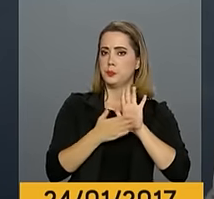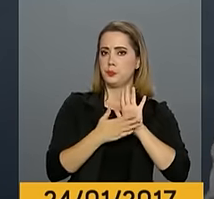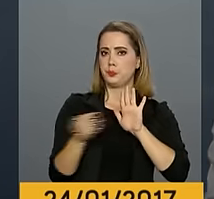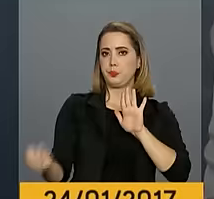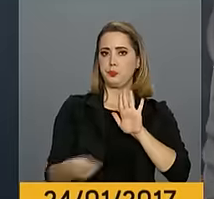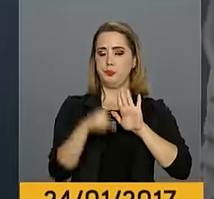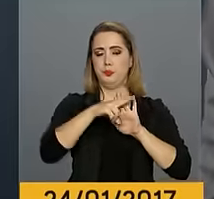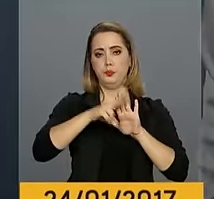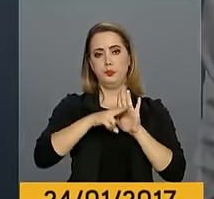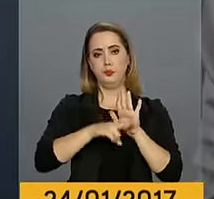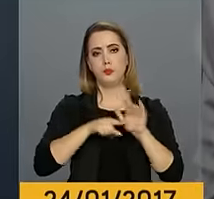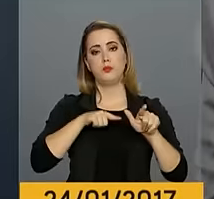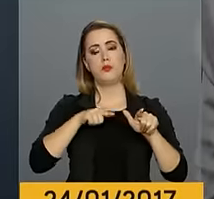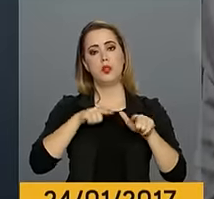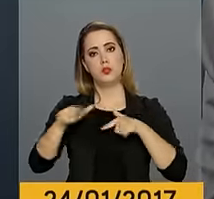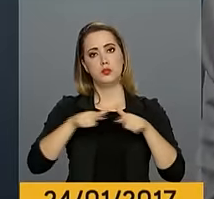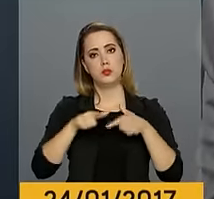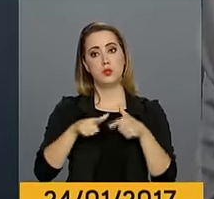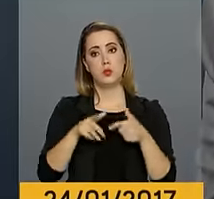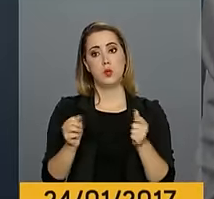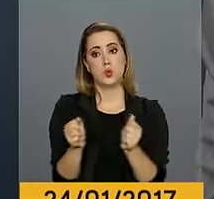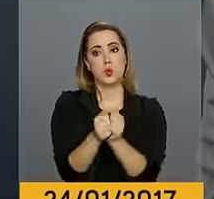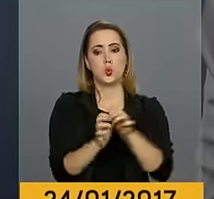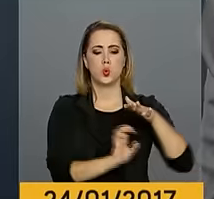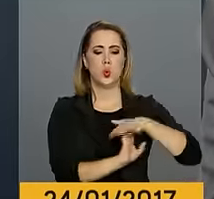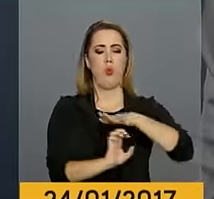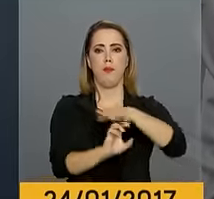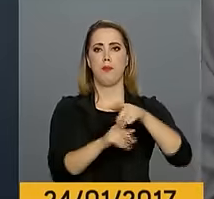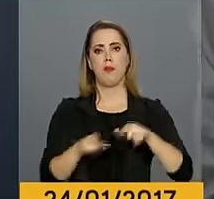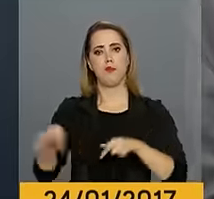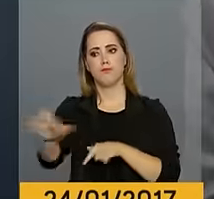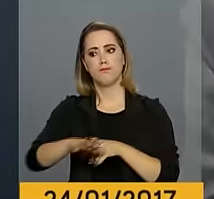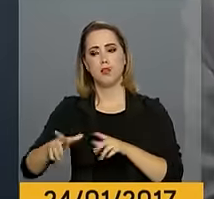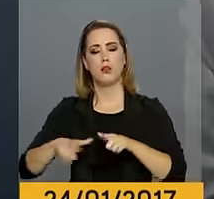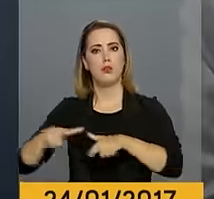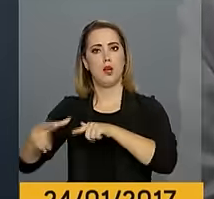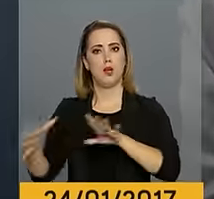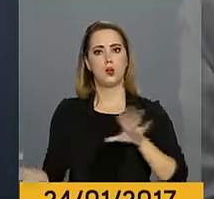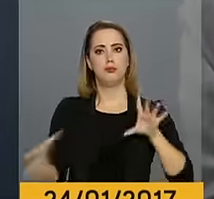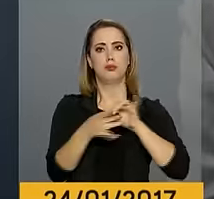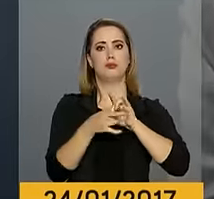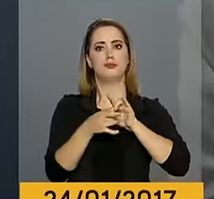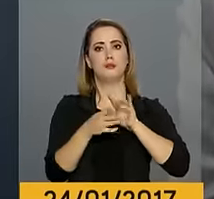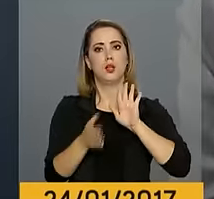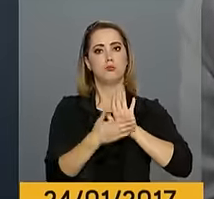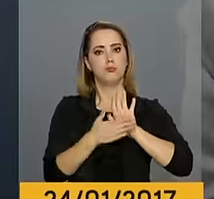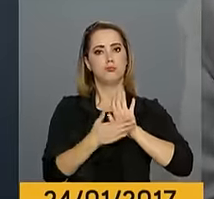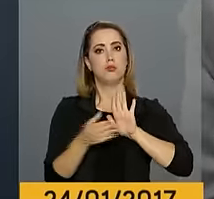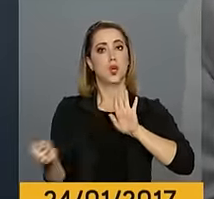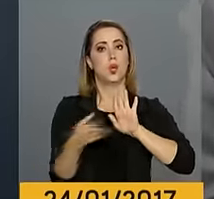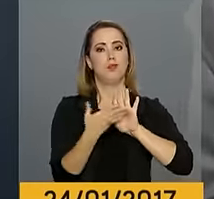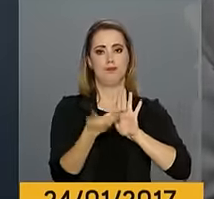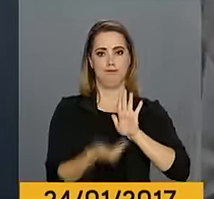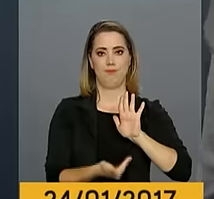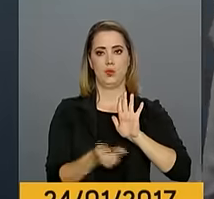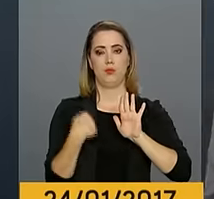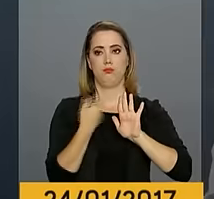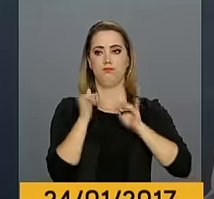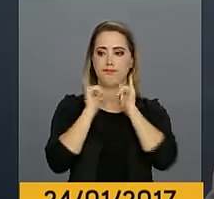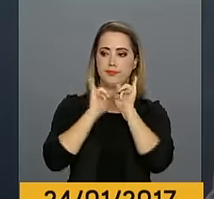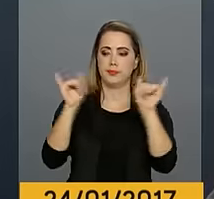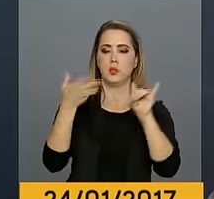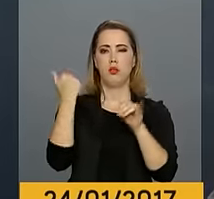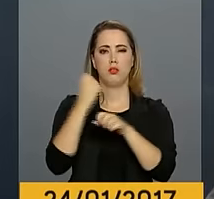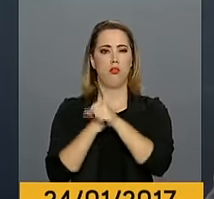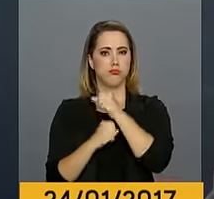fruto das negociações com empregados e empregadores. Tanto que no dia que nós lançamos, lá no Palácio, logo ao final do ano, nós